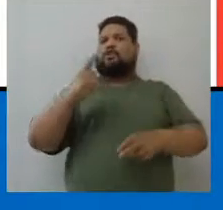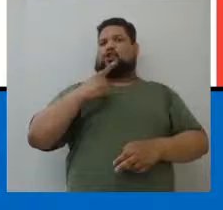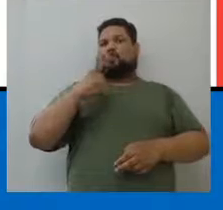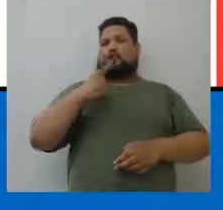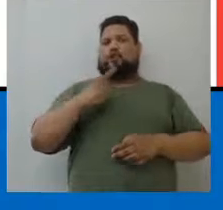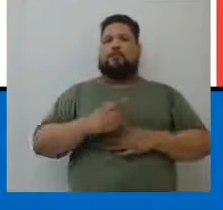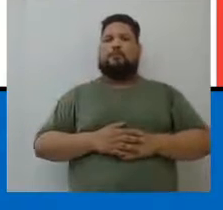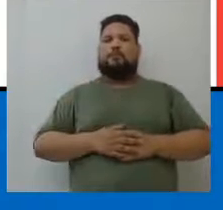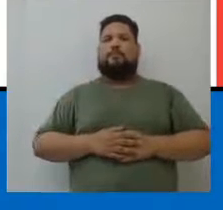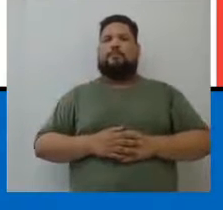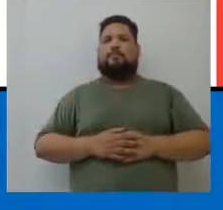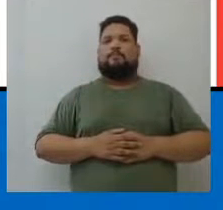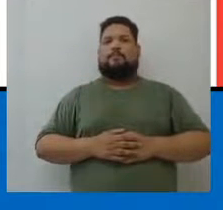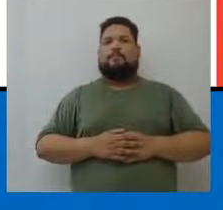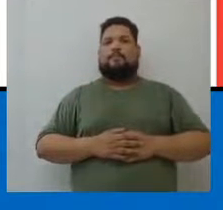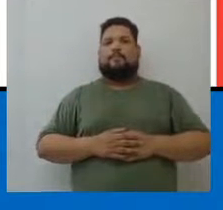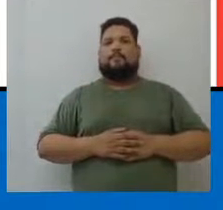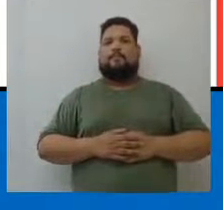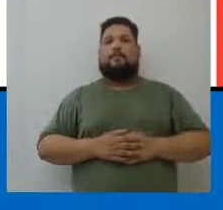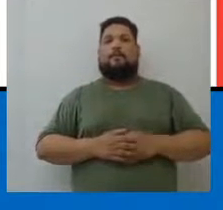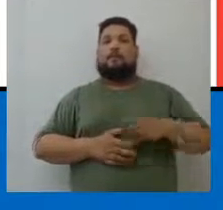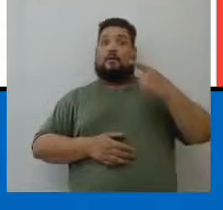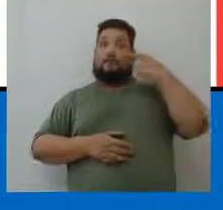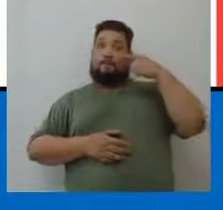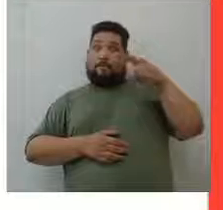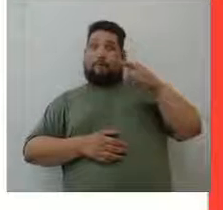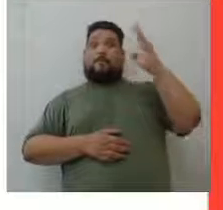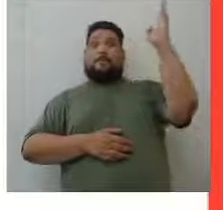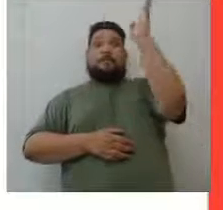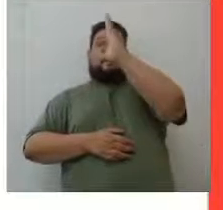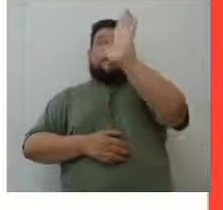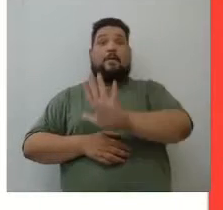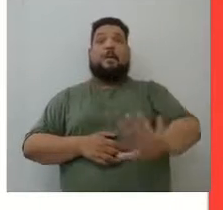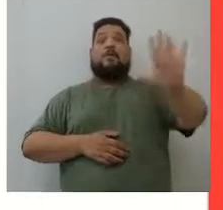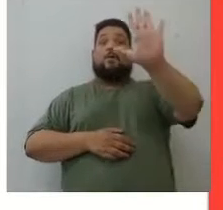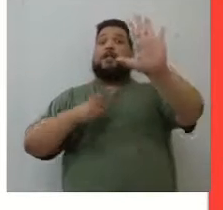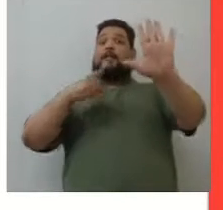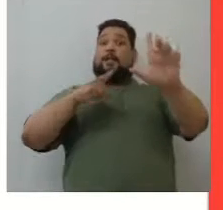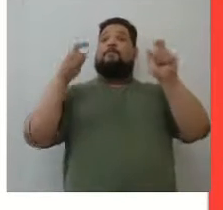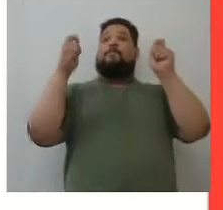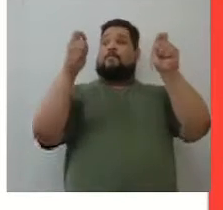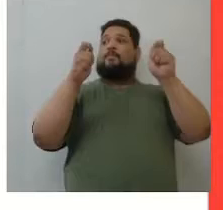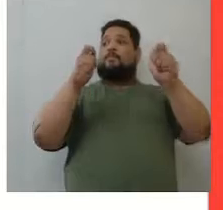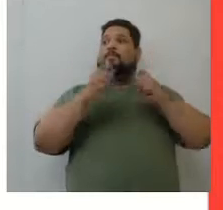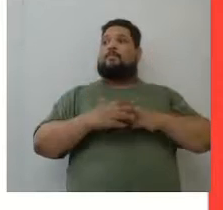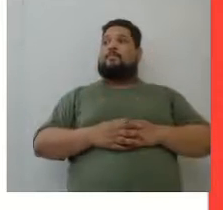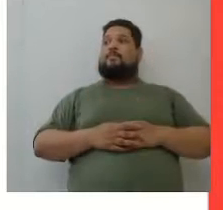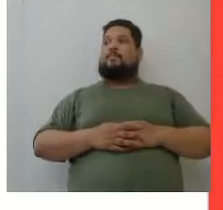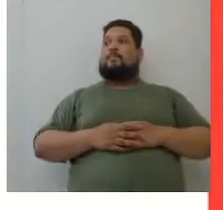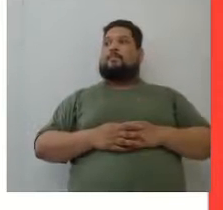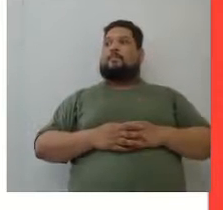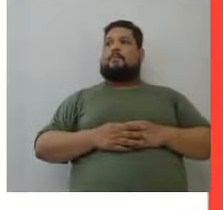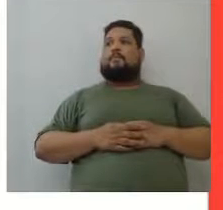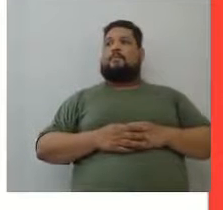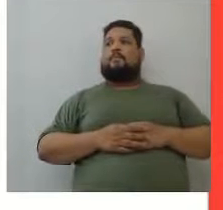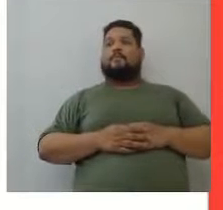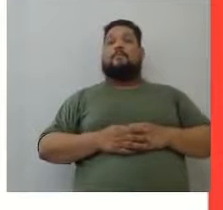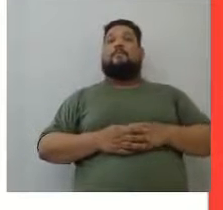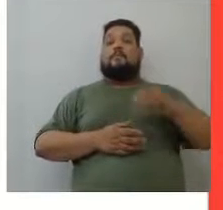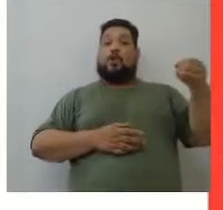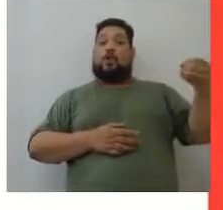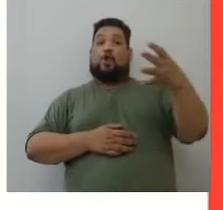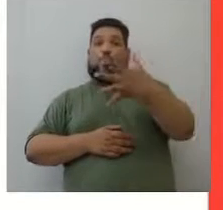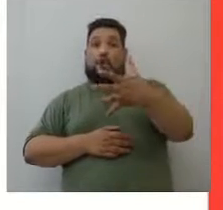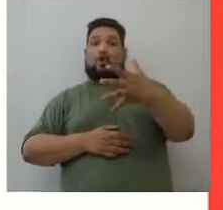grande imposição do mundo, tá? Então, a gente vai ver aí que o Brasil, ó, foi um movimento que cadê? Casos recentes de